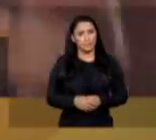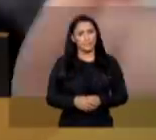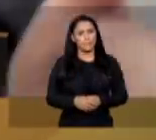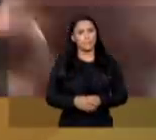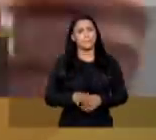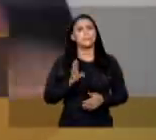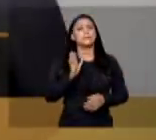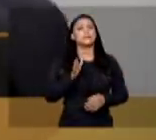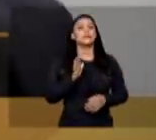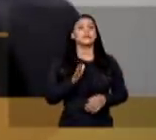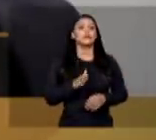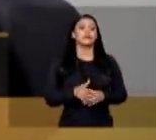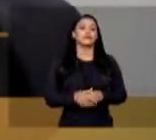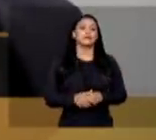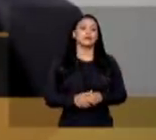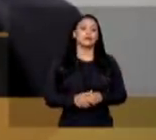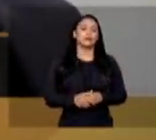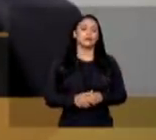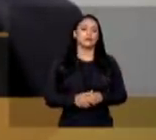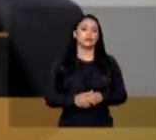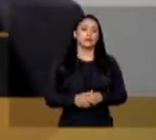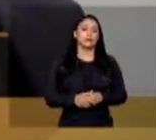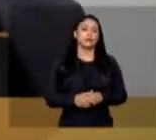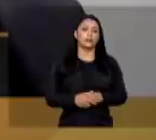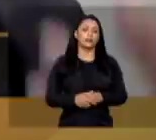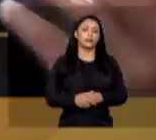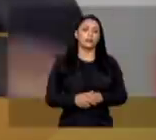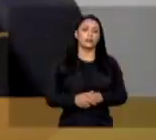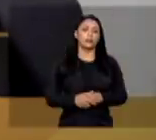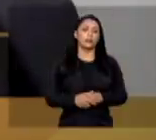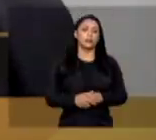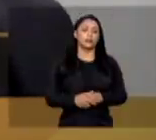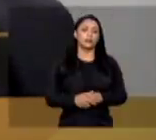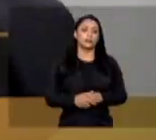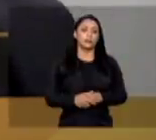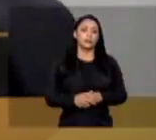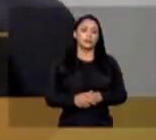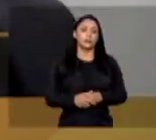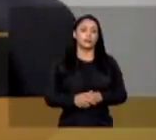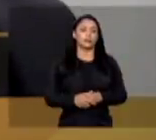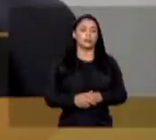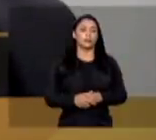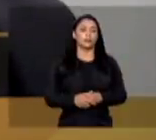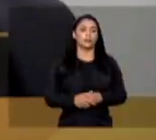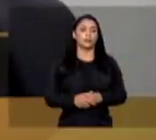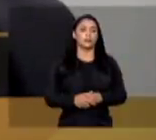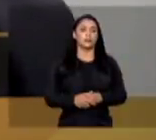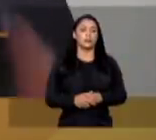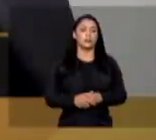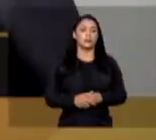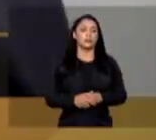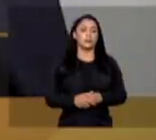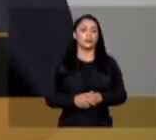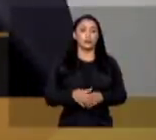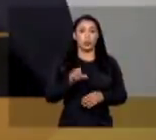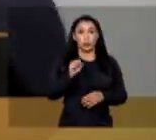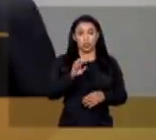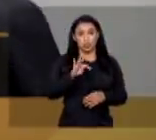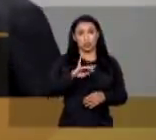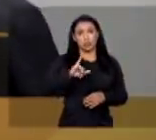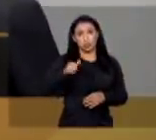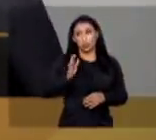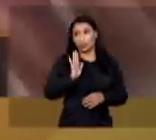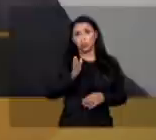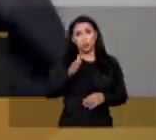Já veio, todavia, com alguma tardança. O STJ já poderia